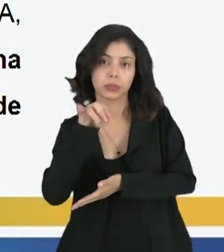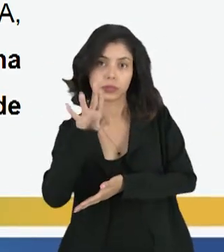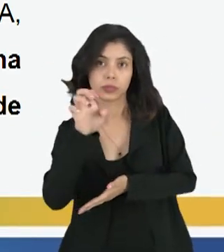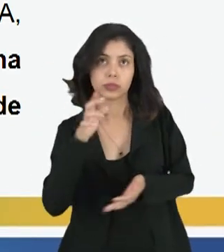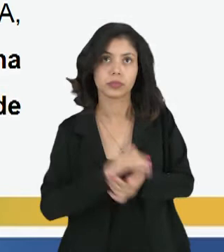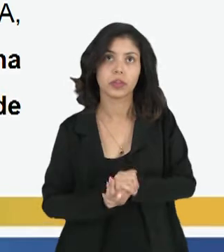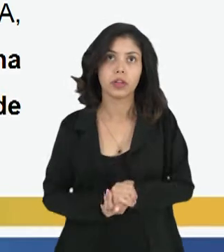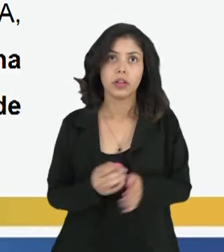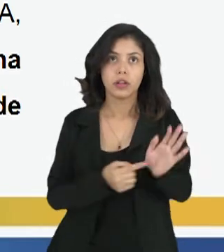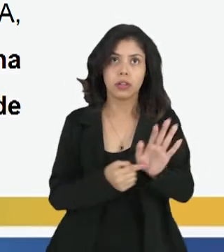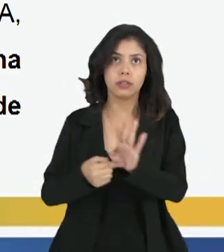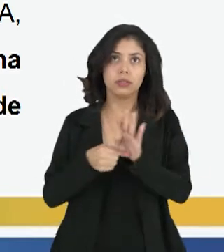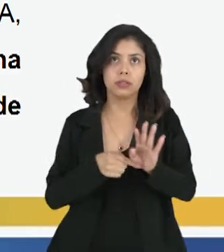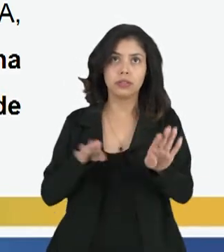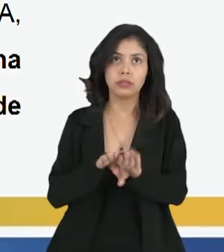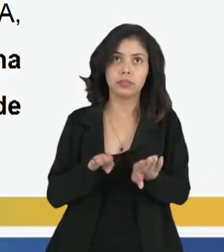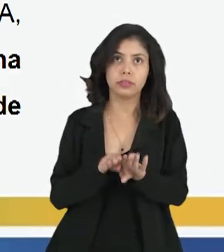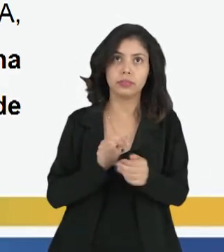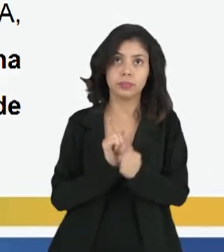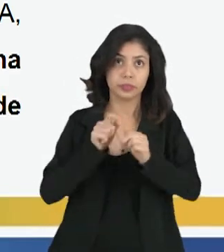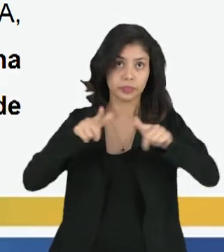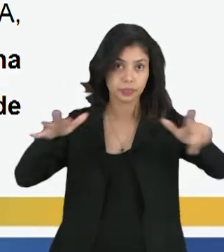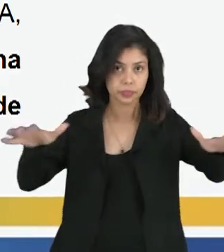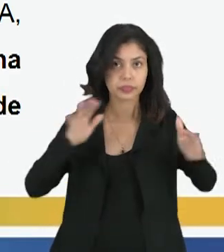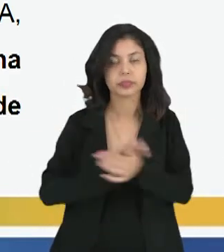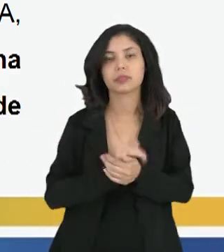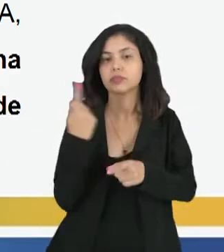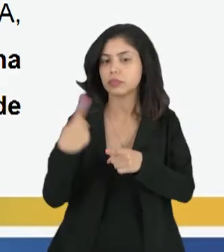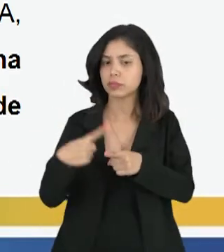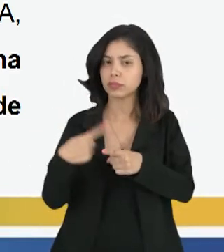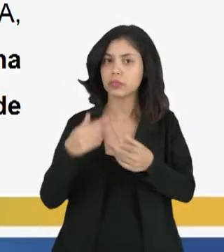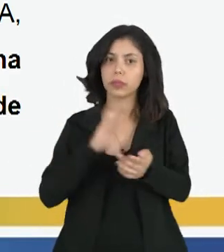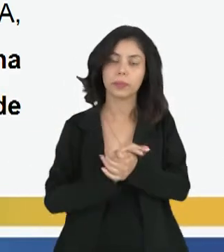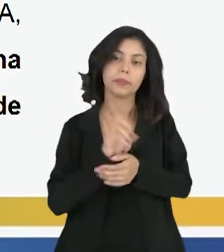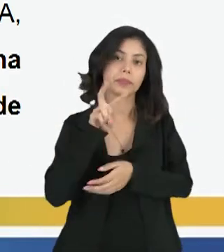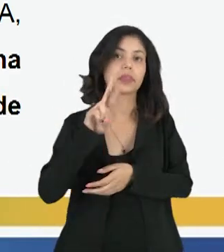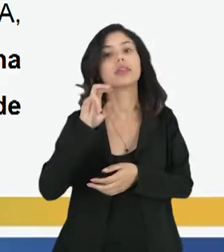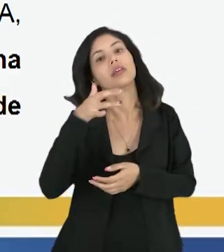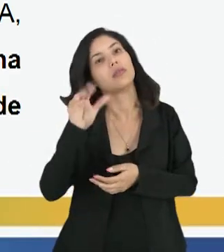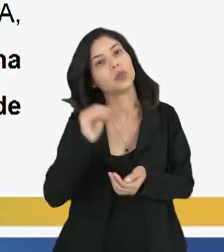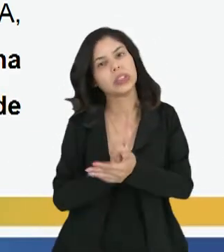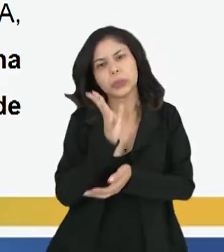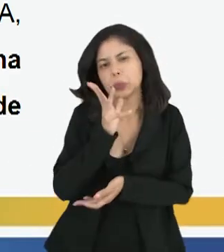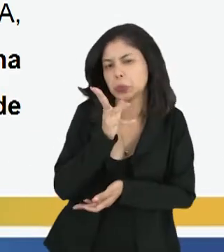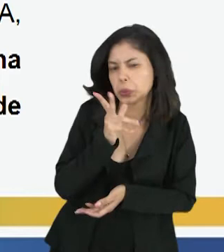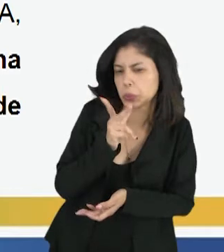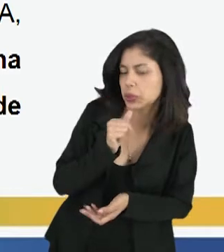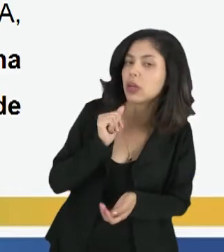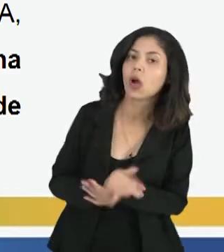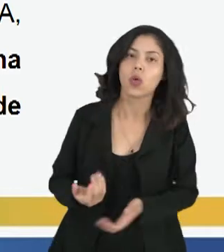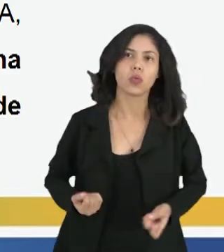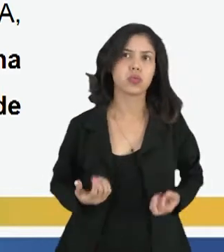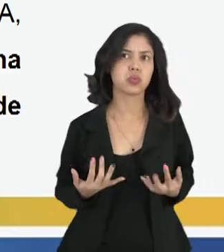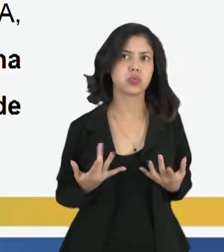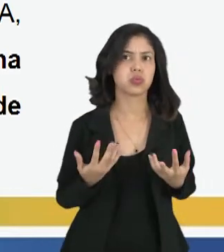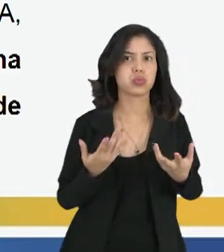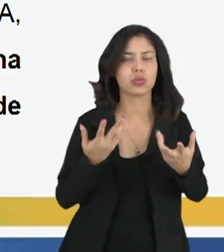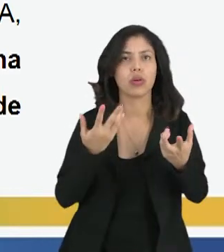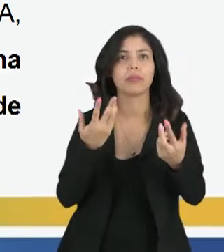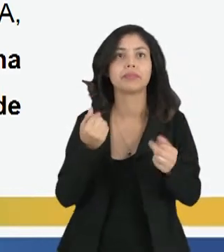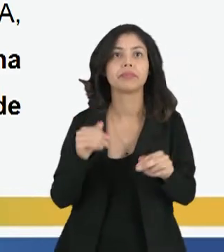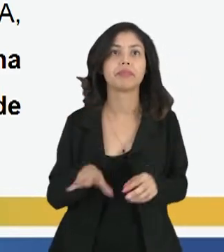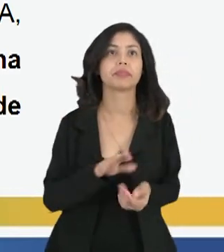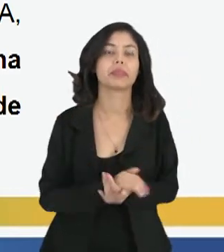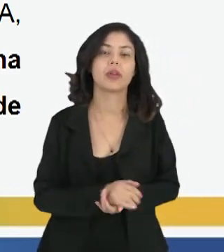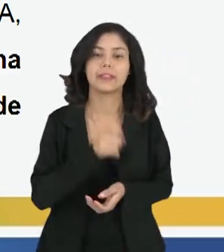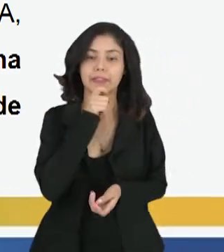O litoral apresenta uma menor amplitude térmica, pois no verão a água demora mais para aquecer e no inverno demora